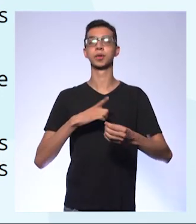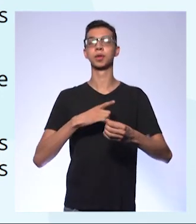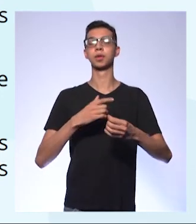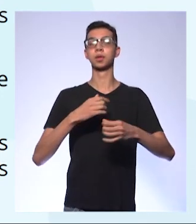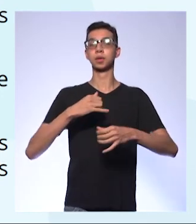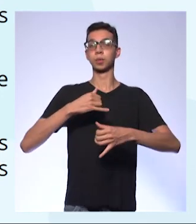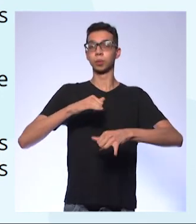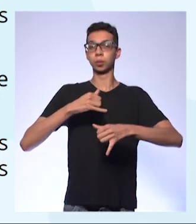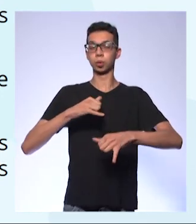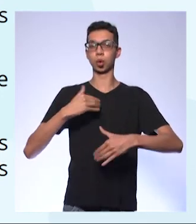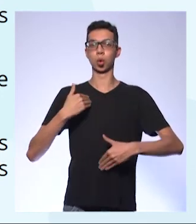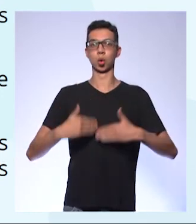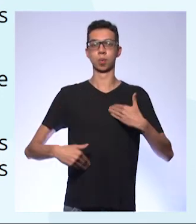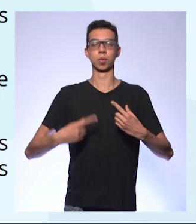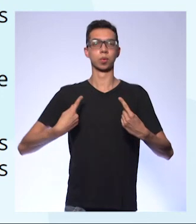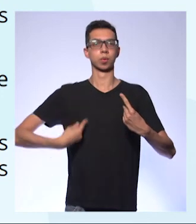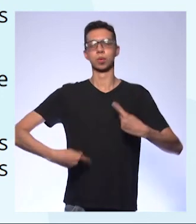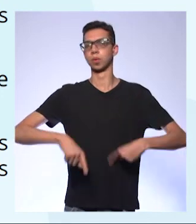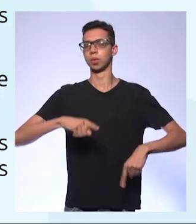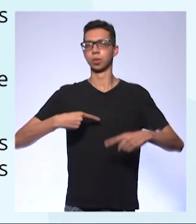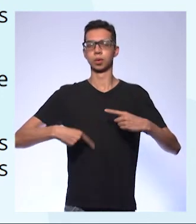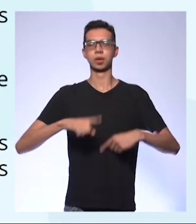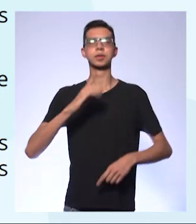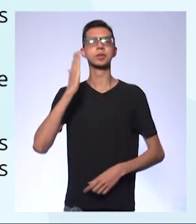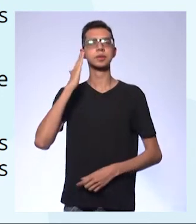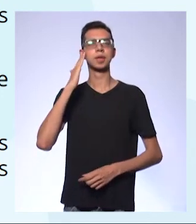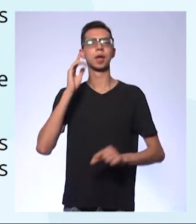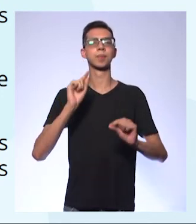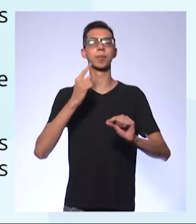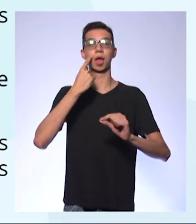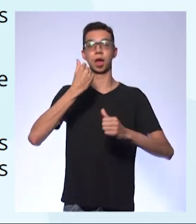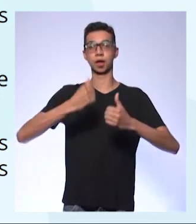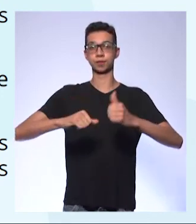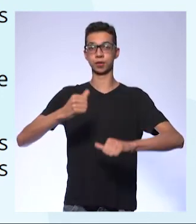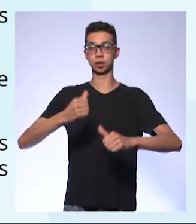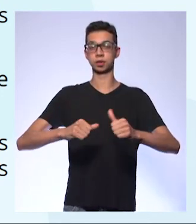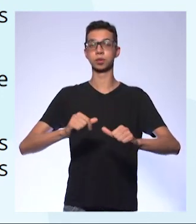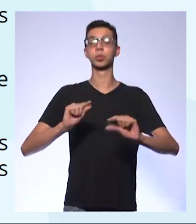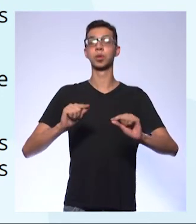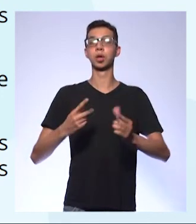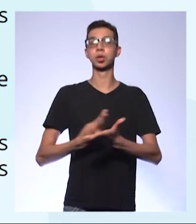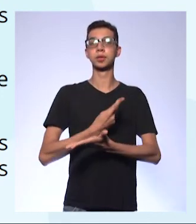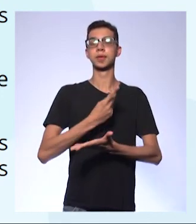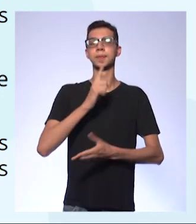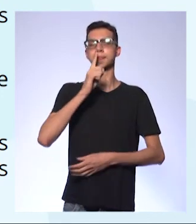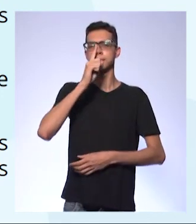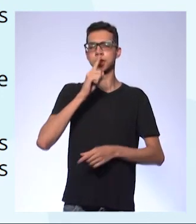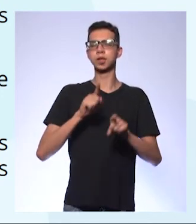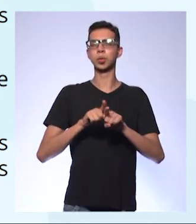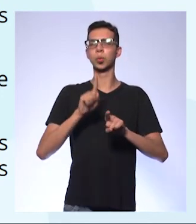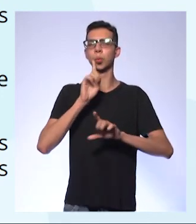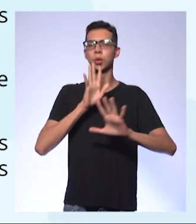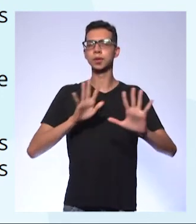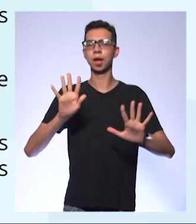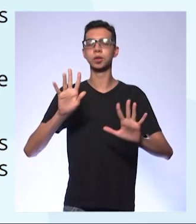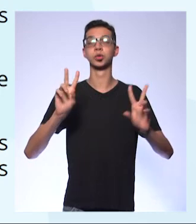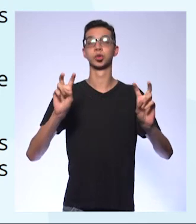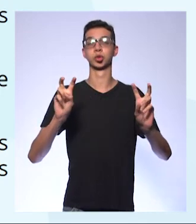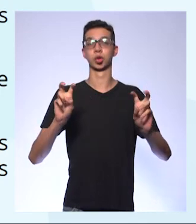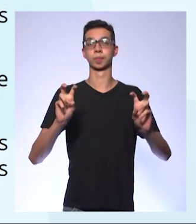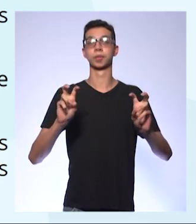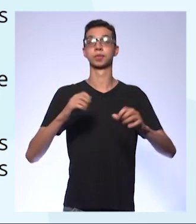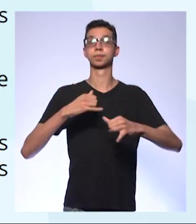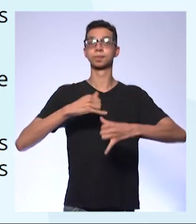elétrica pelo corpo humano, avaliando efeitos perigosos e cuidados no manuseio da eletricidade. Em